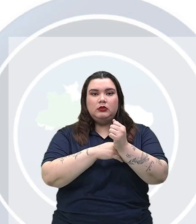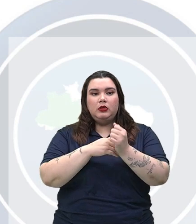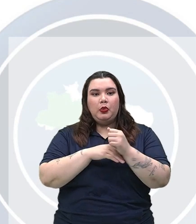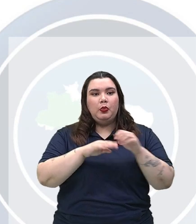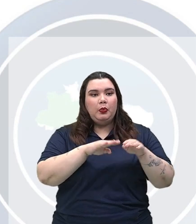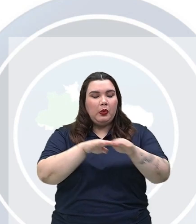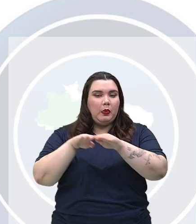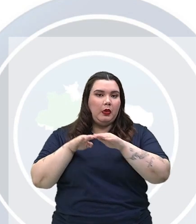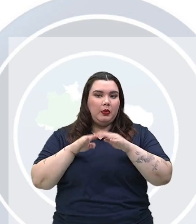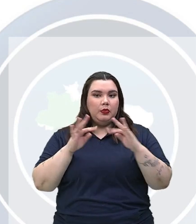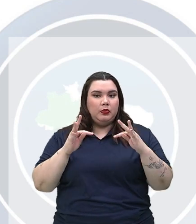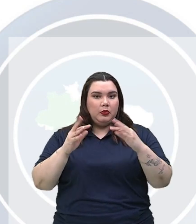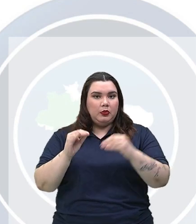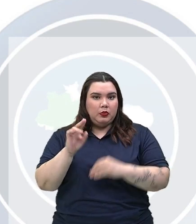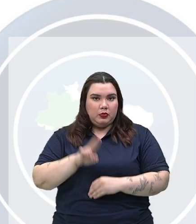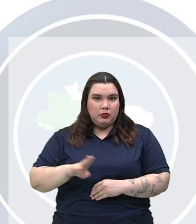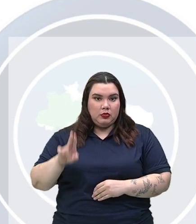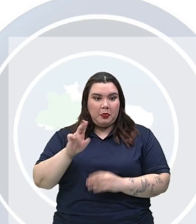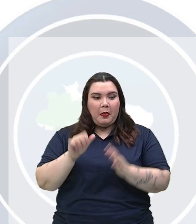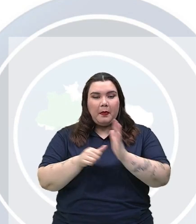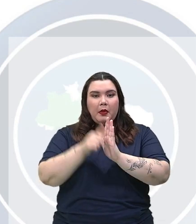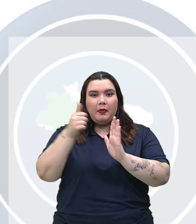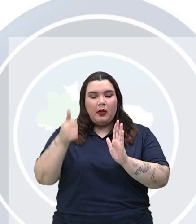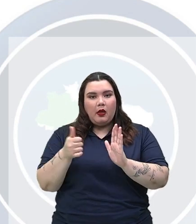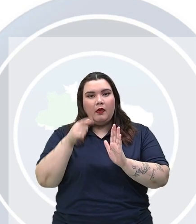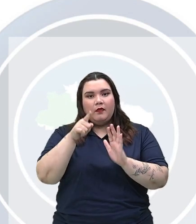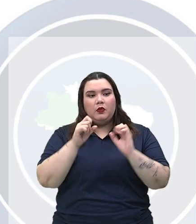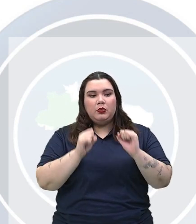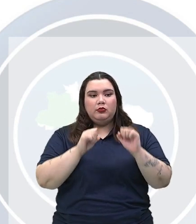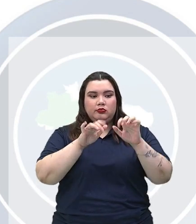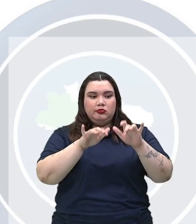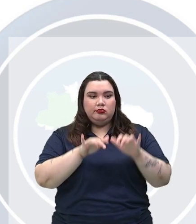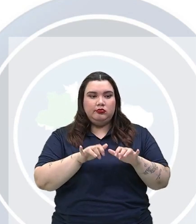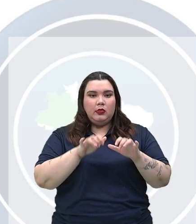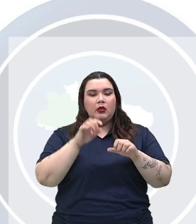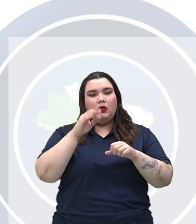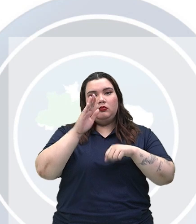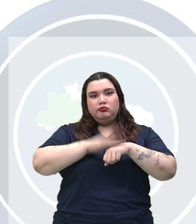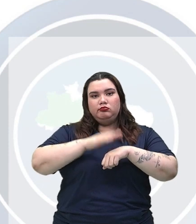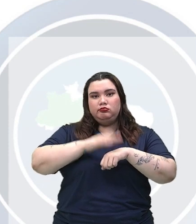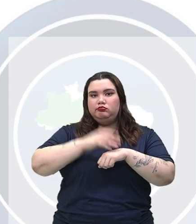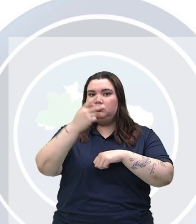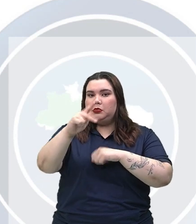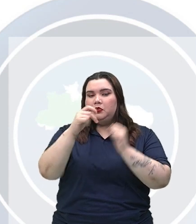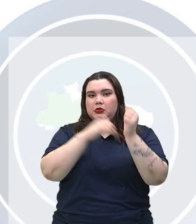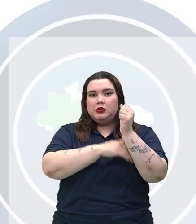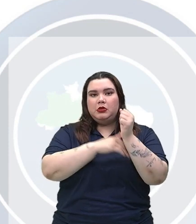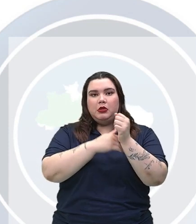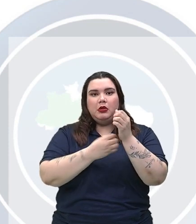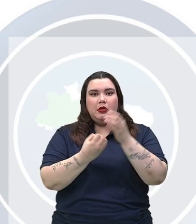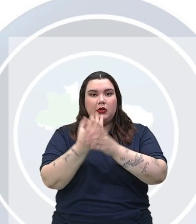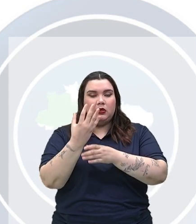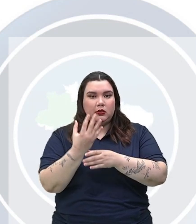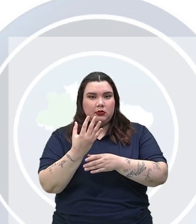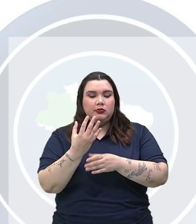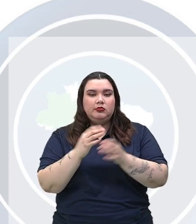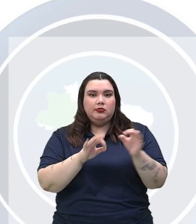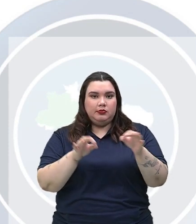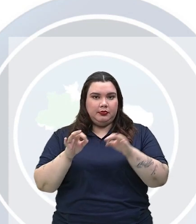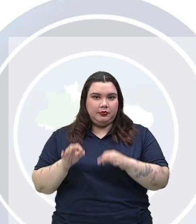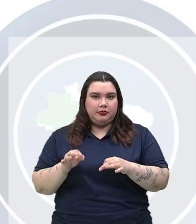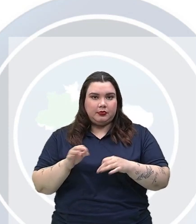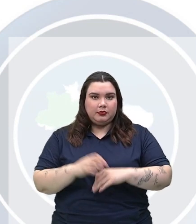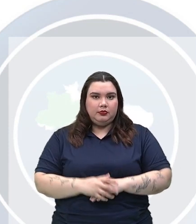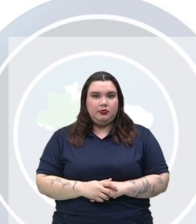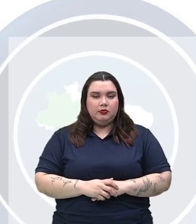padrão de primeiro acesso, para que você esteja fazendo aí a criação da sua senha individual de